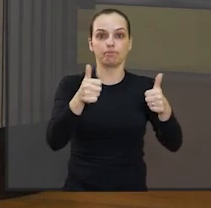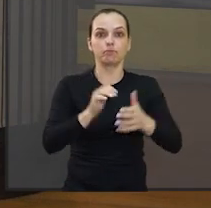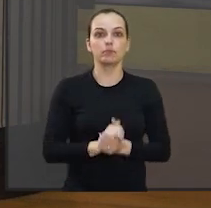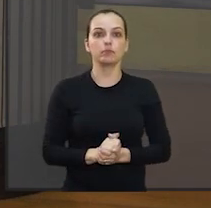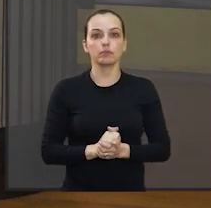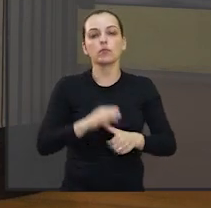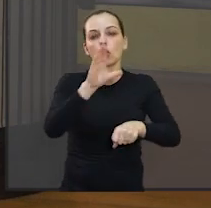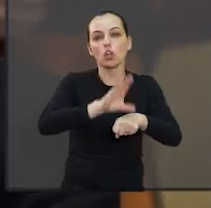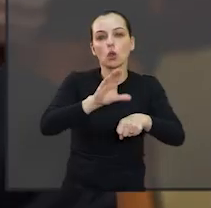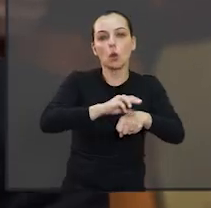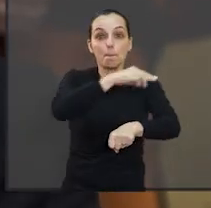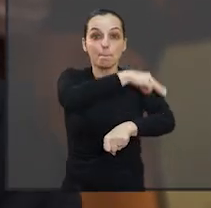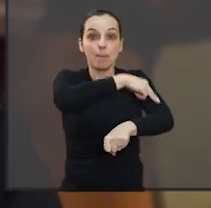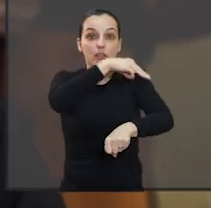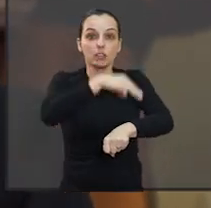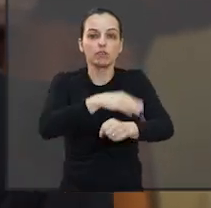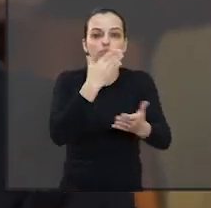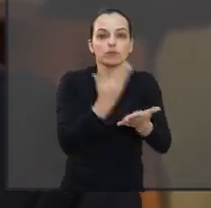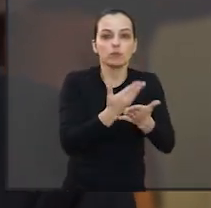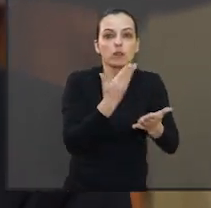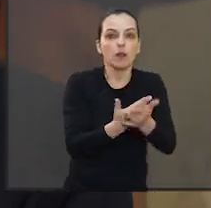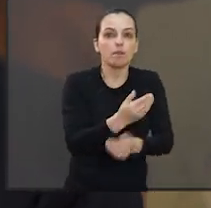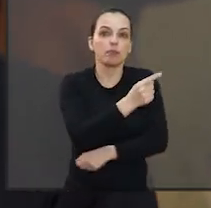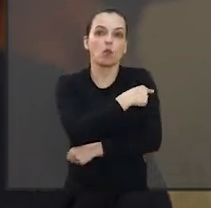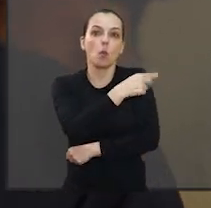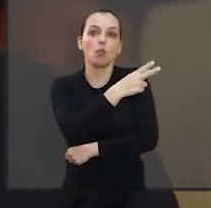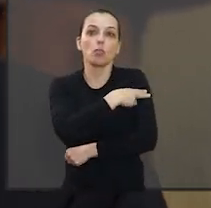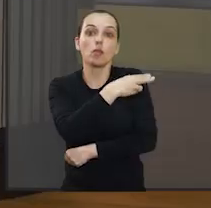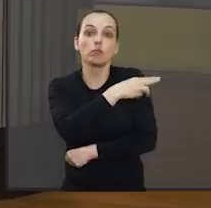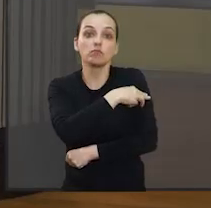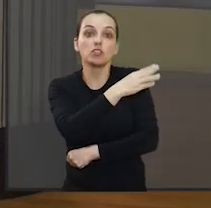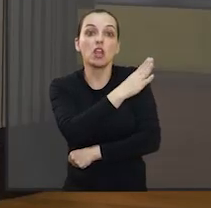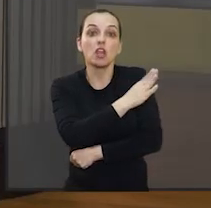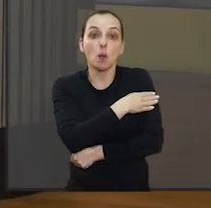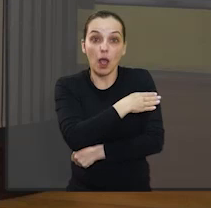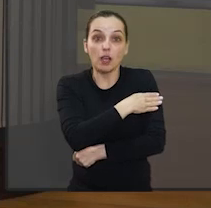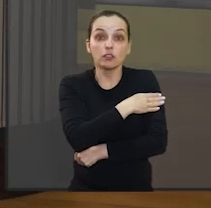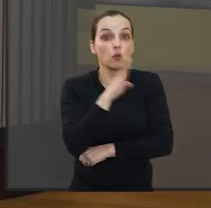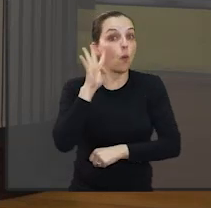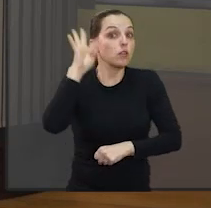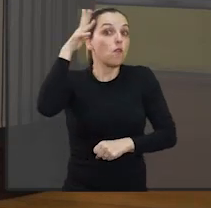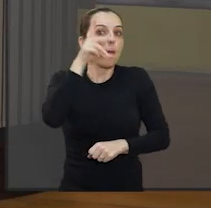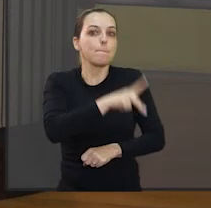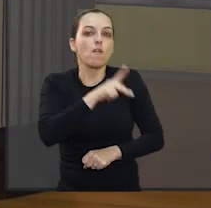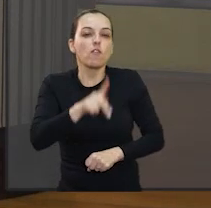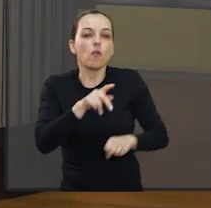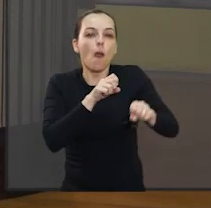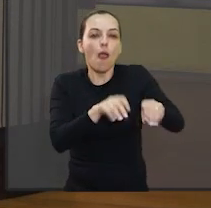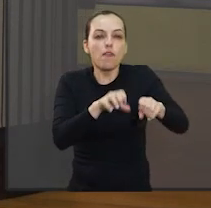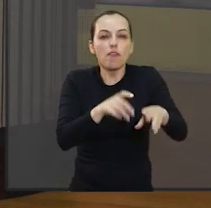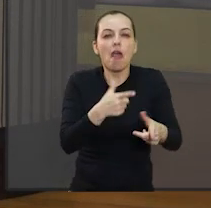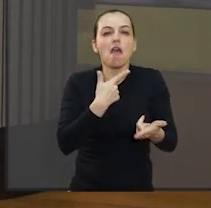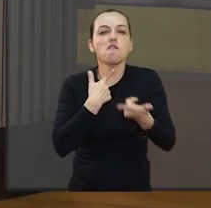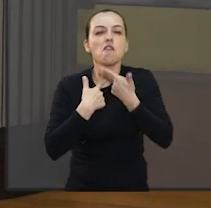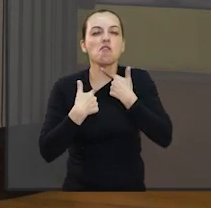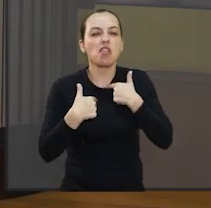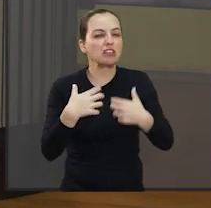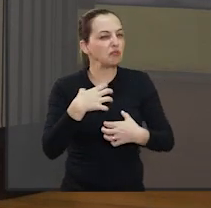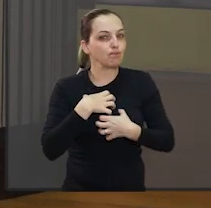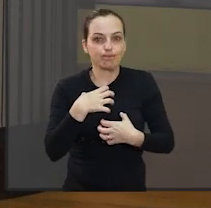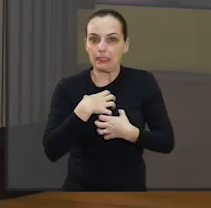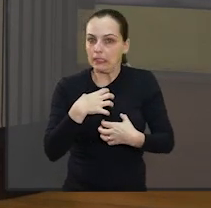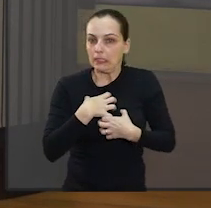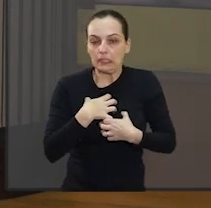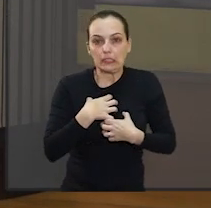no 4º ano, né, eu descobri que não era nada disso que eu queria fazer, porque eu já estava envolvido com teatro, já tinha um grupo de teatro amador